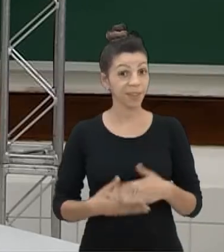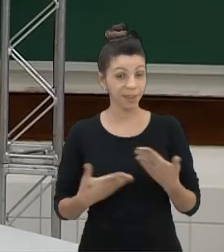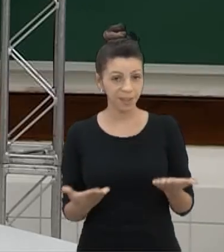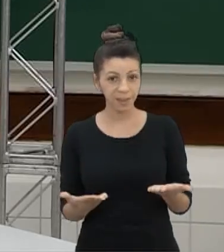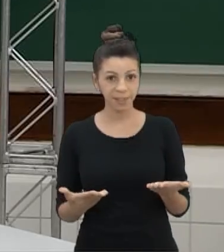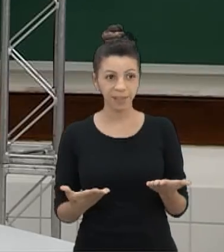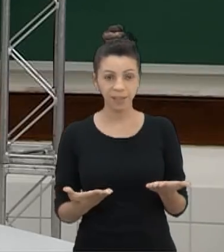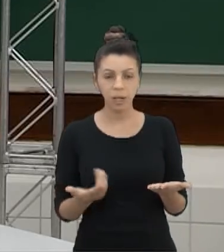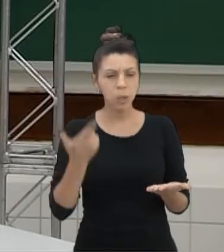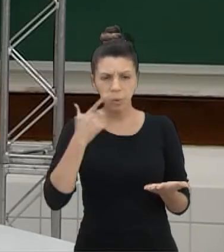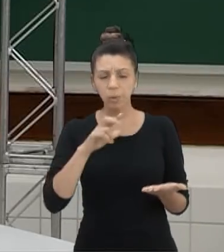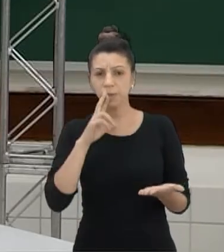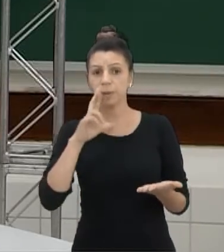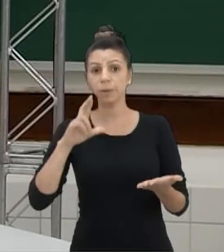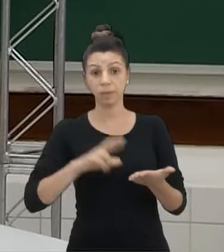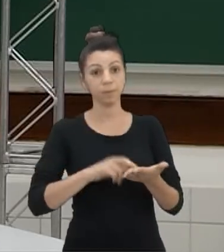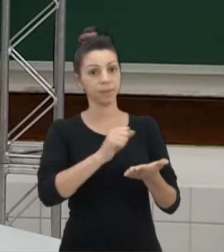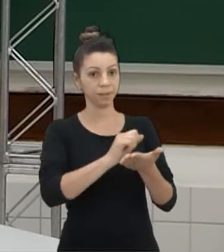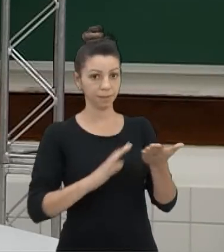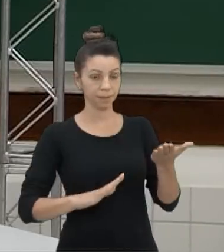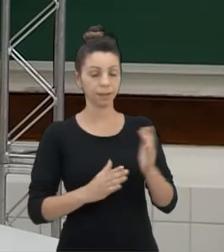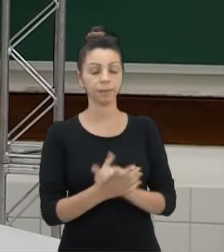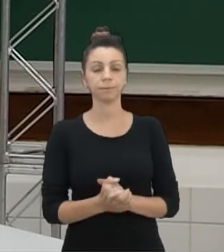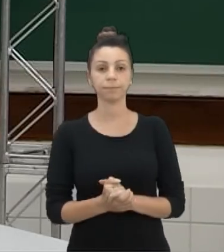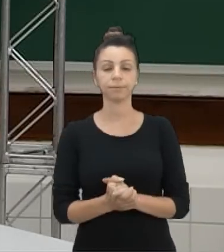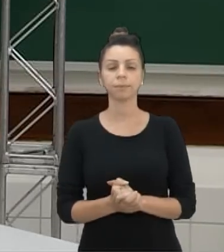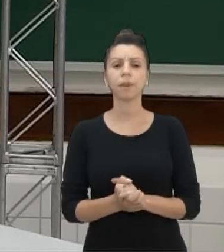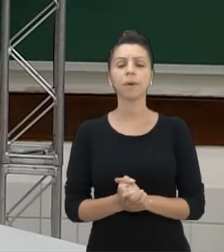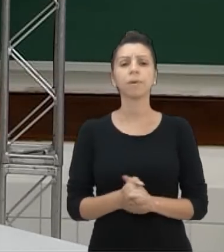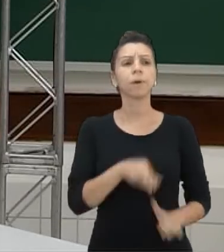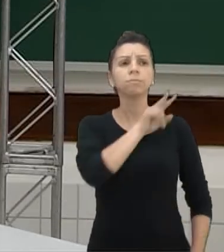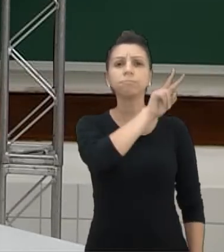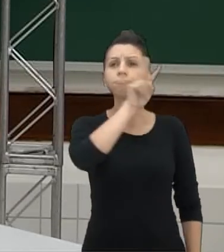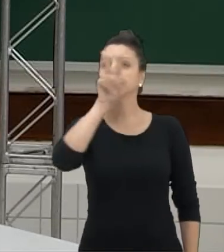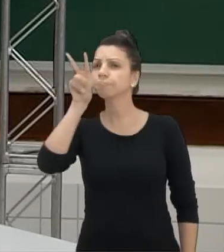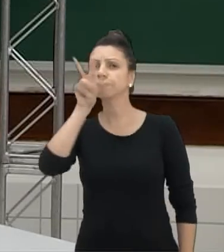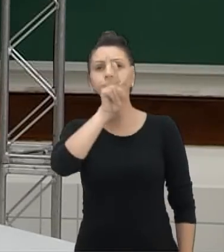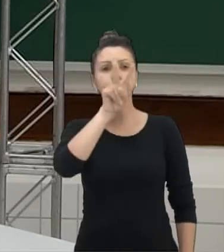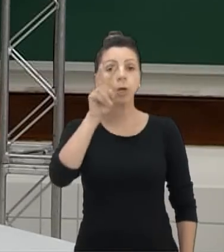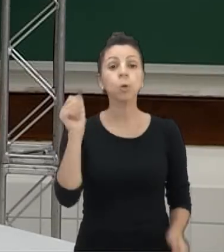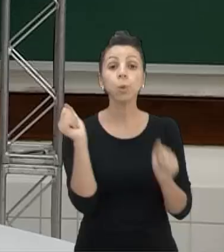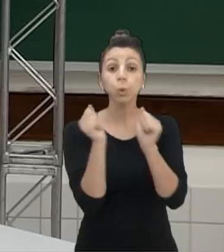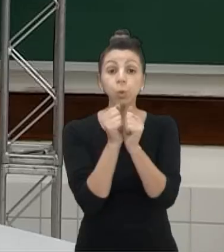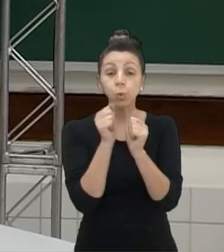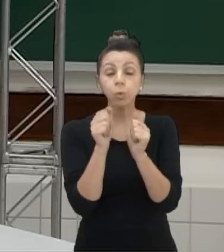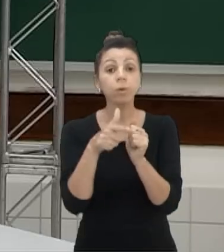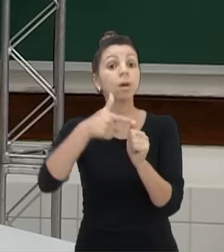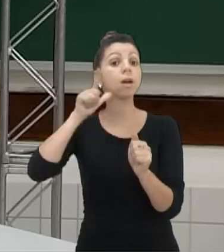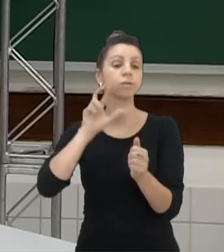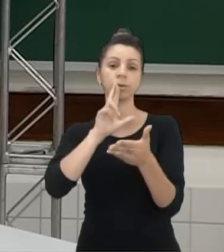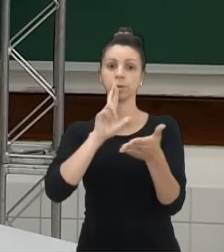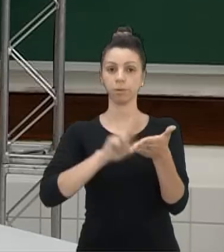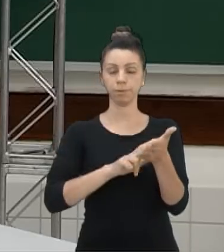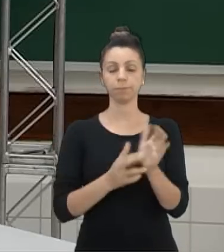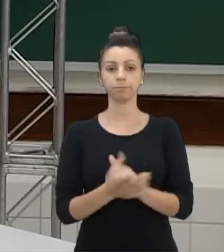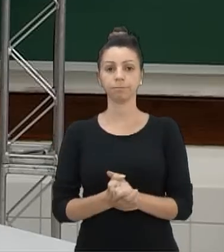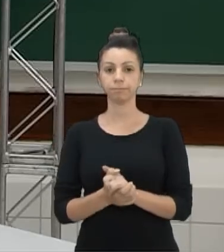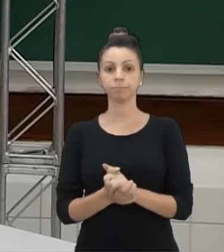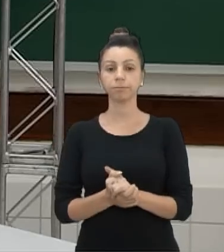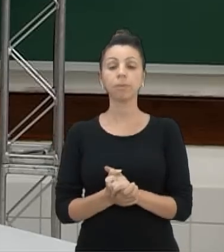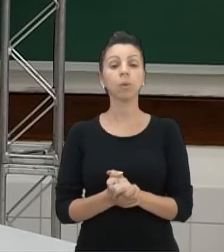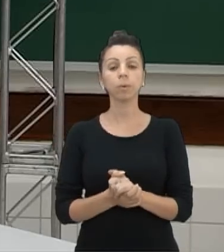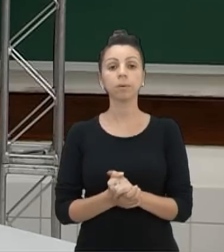E aí, senhores, conseguiram resolver o exercício? Eu vou ler de novo ele com vocês antes de responder ele. Determine a proporção entre tarefas